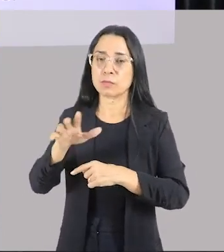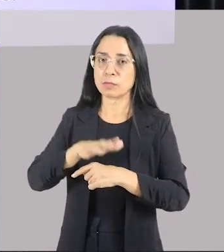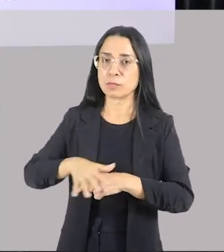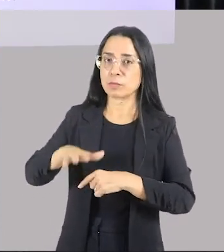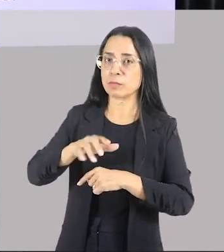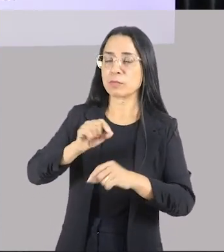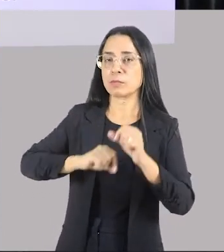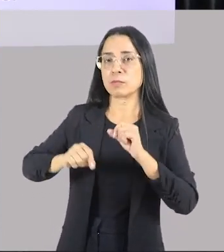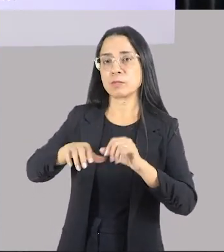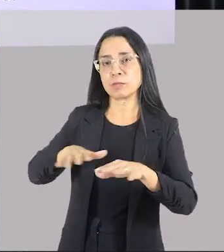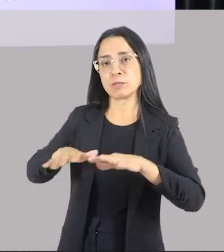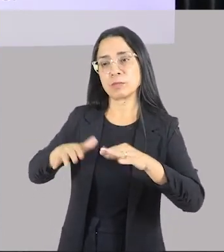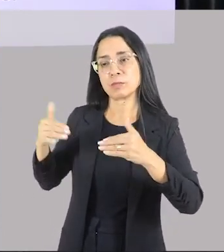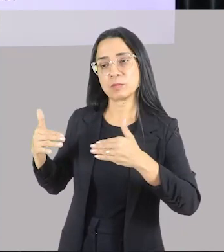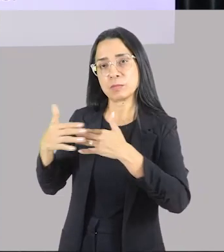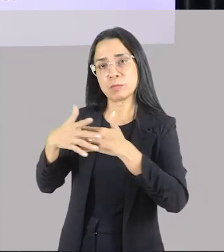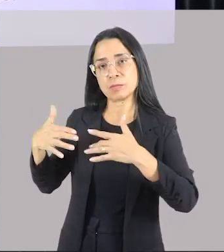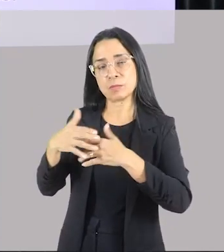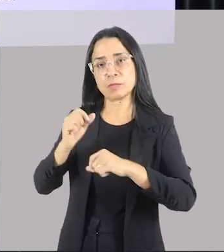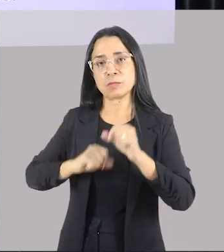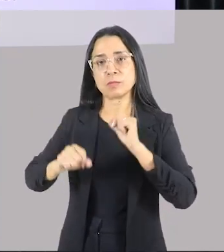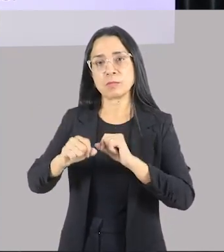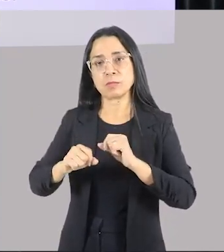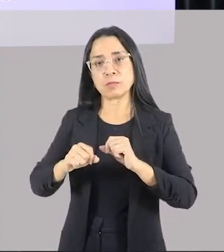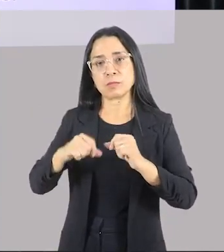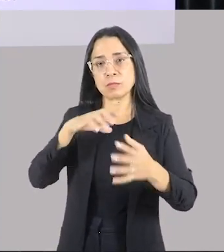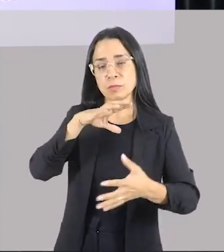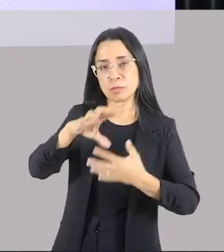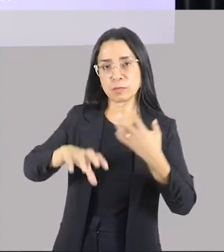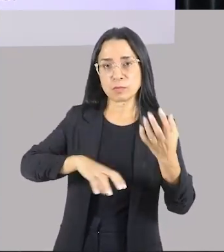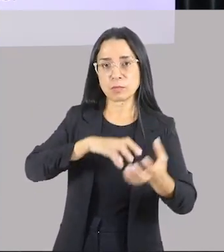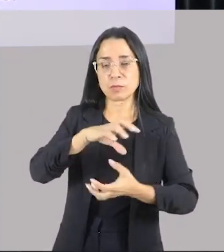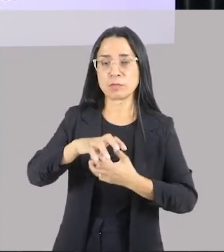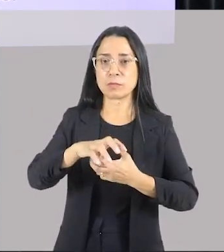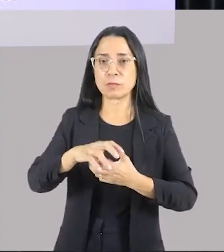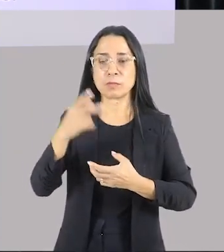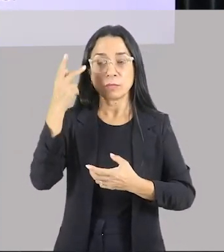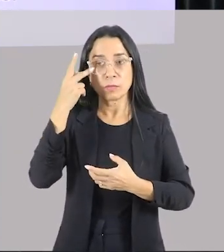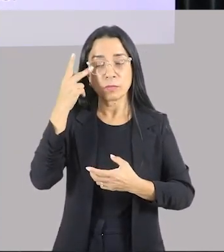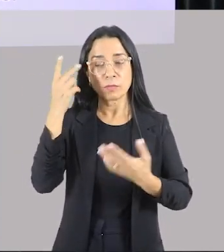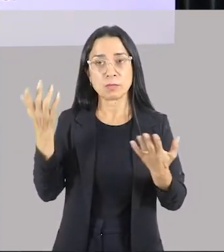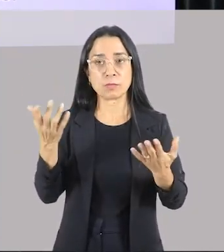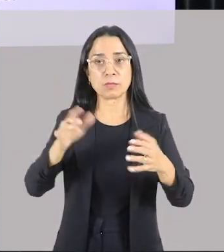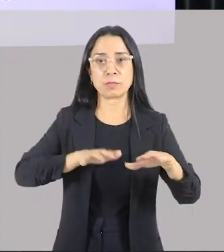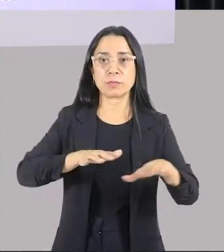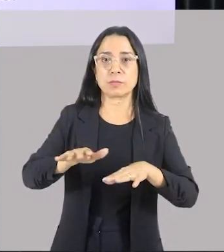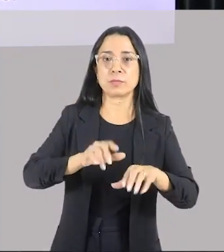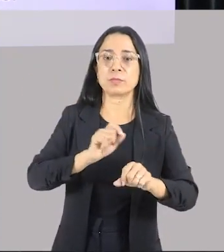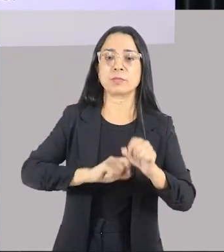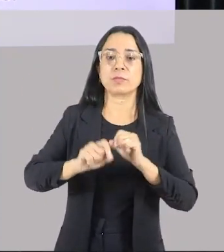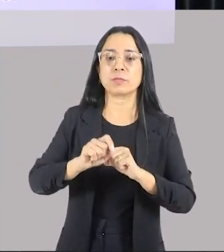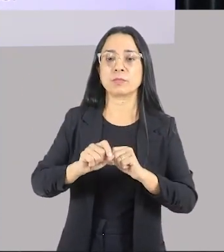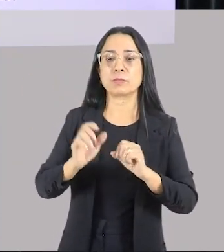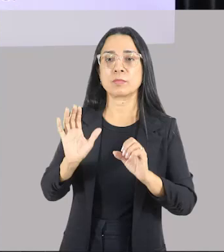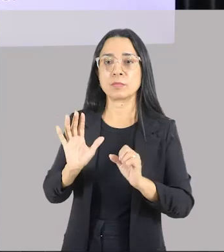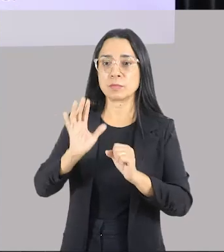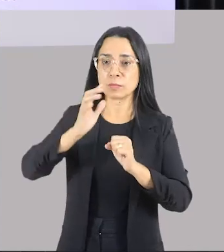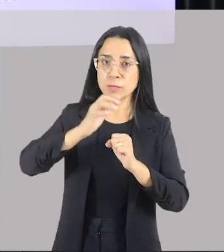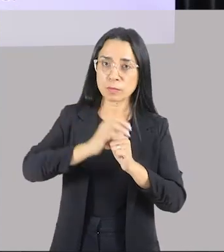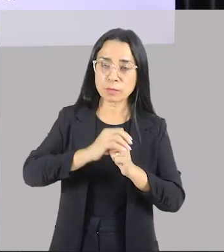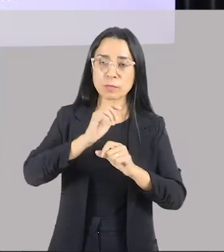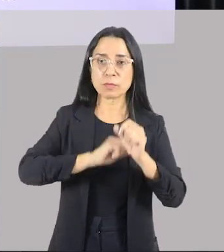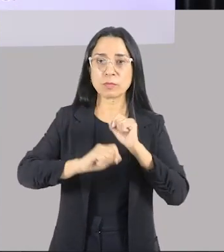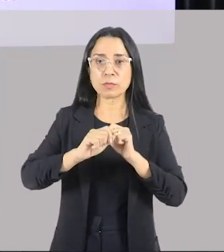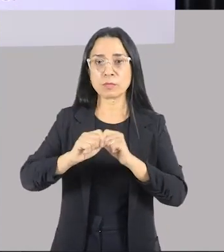como este, que nós vamos ver que é a greve geral lá em São Paulo. Então, esses movimentos eram abafados pela força,